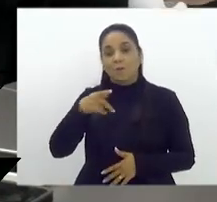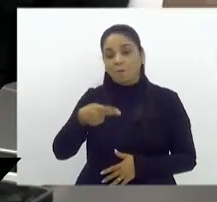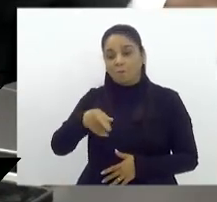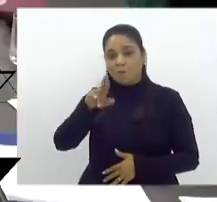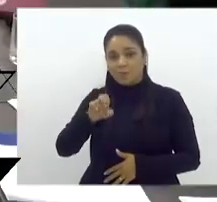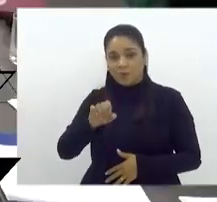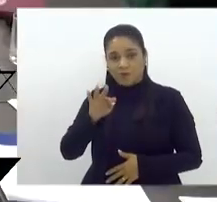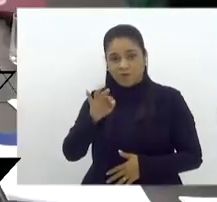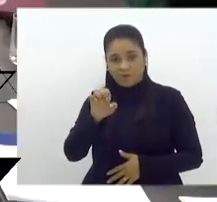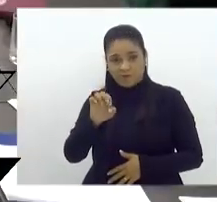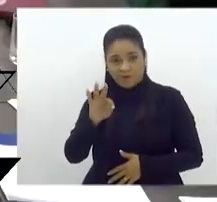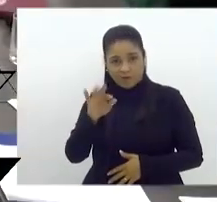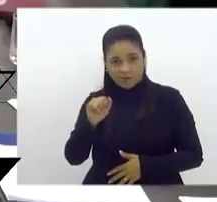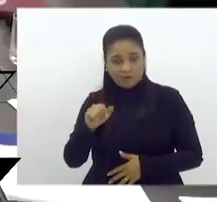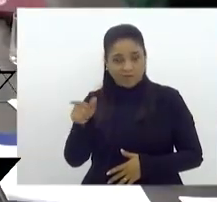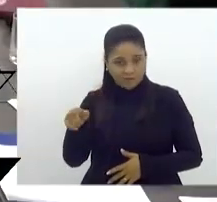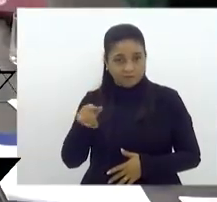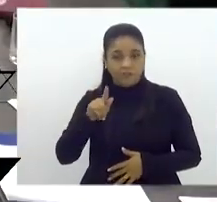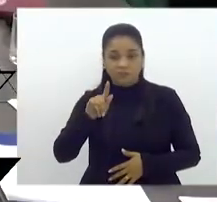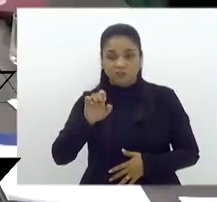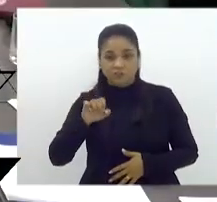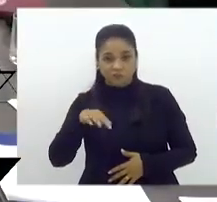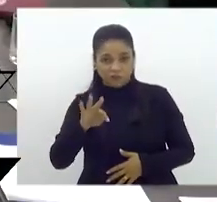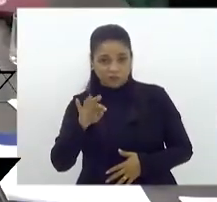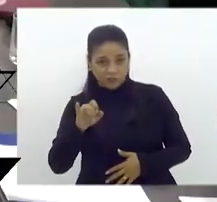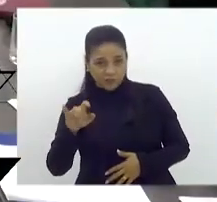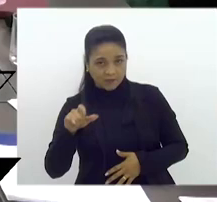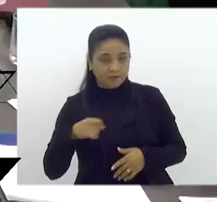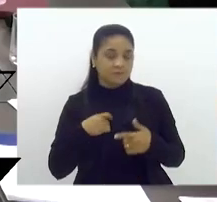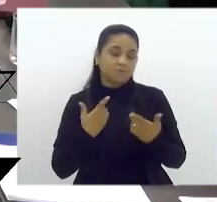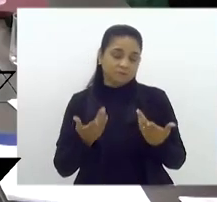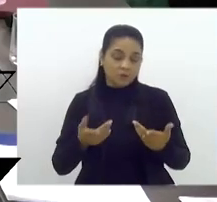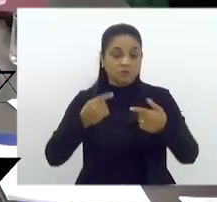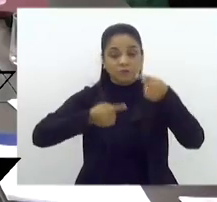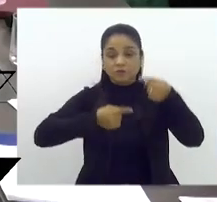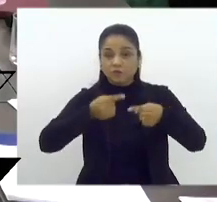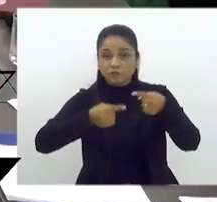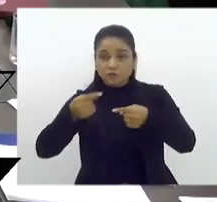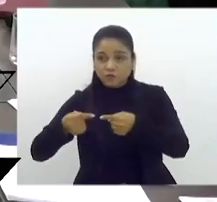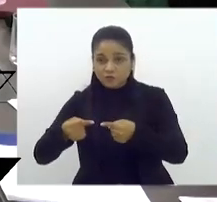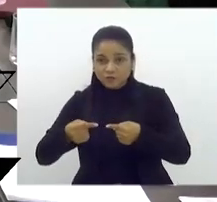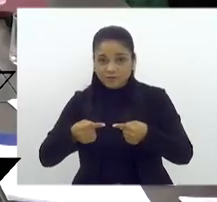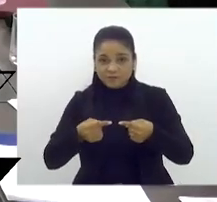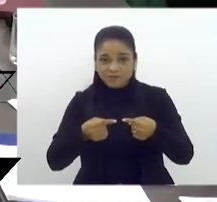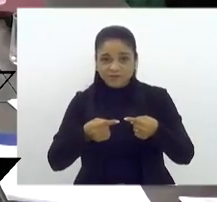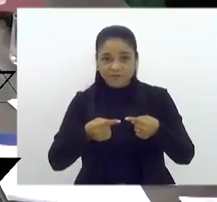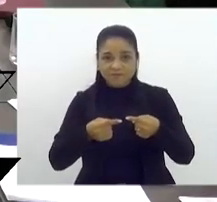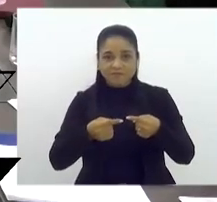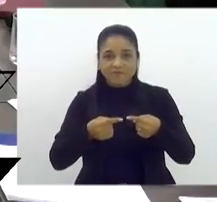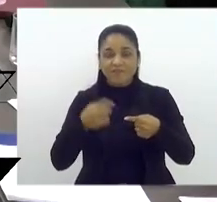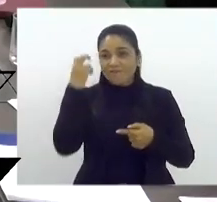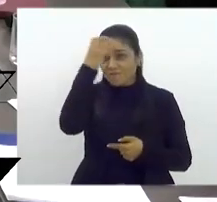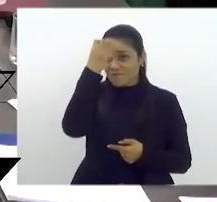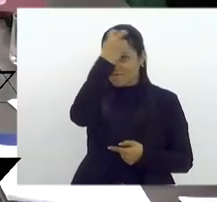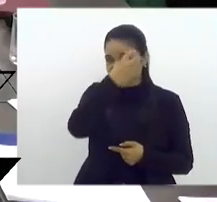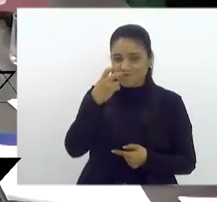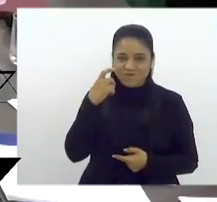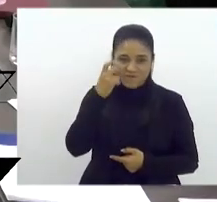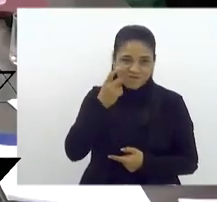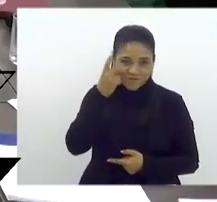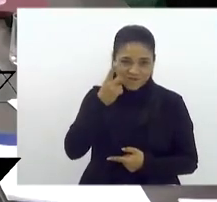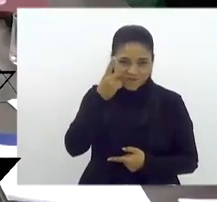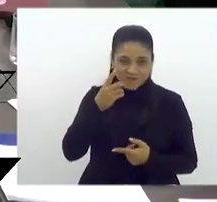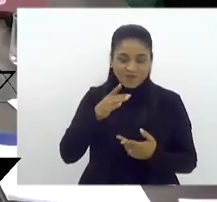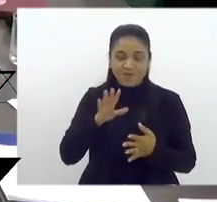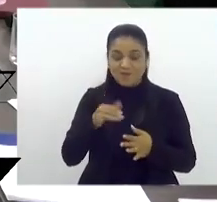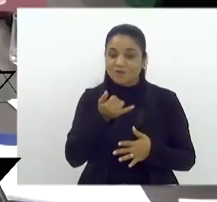Verônica Lima. É pela condicionalidade, senhor presidente. Em discussão para discutir, deputada Verônica Lima. Vai, desculpa, que eu quase